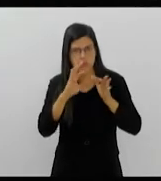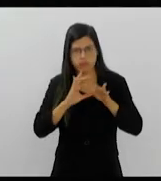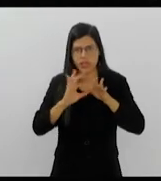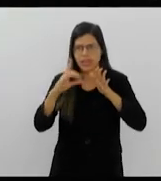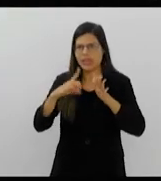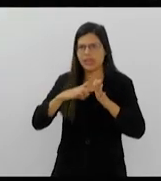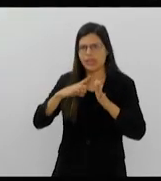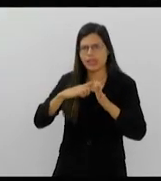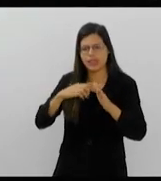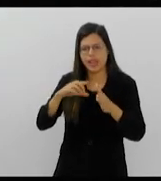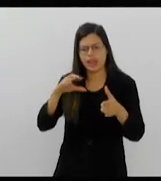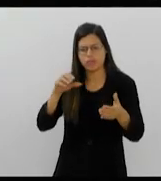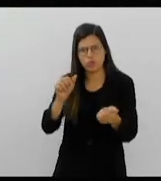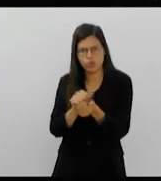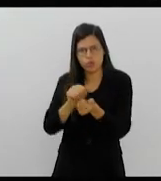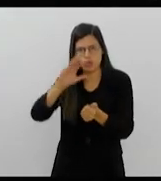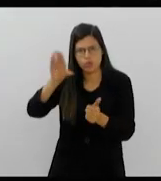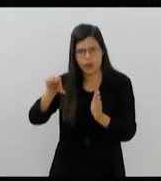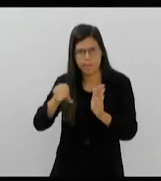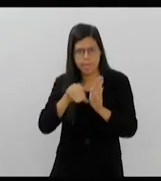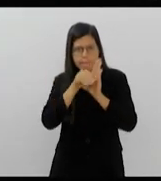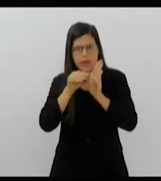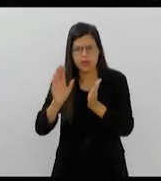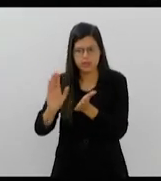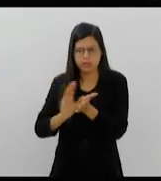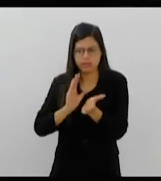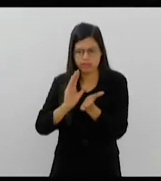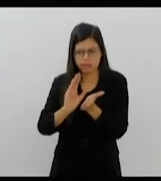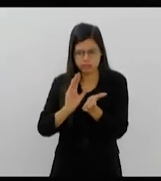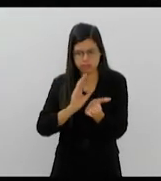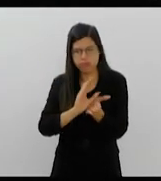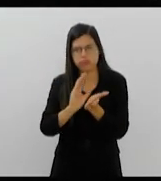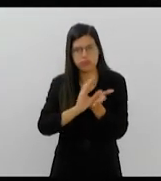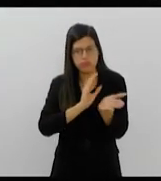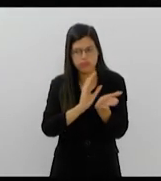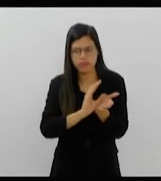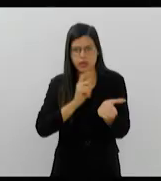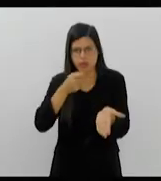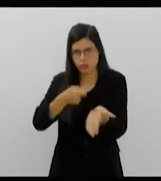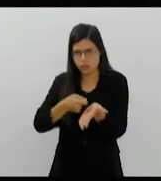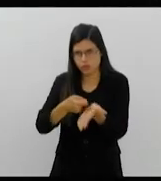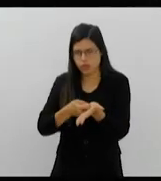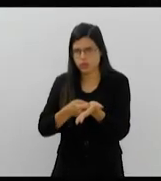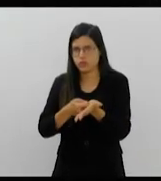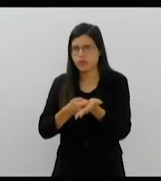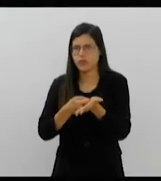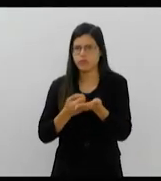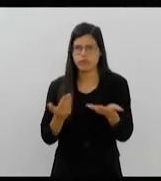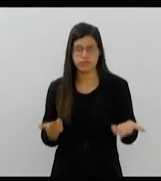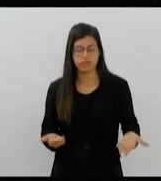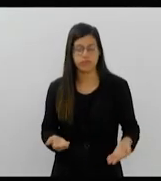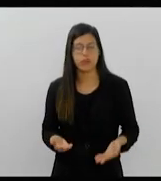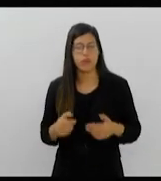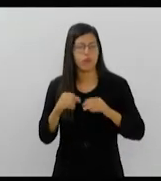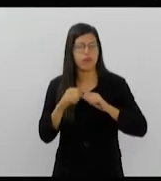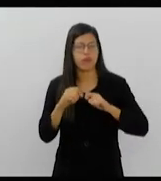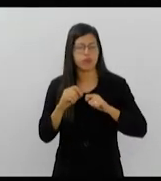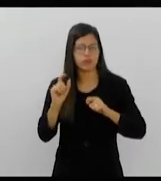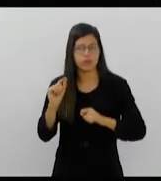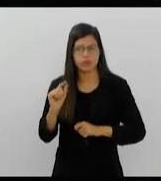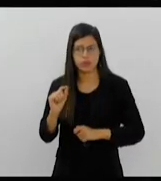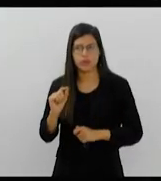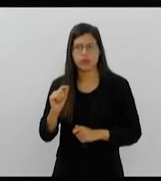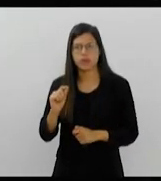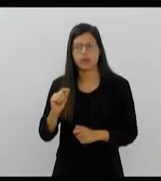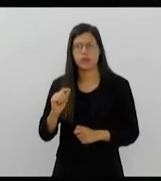emenda impositiva? É uma incongruência, né, fora de propósito. Aí o que é que eu faço? Muitas vezes a senhora